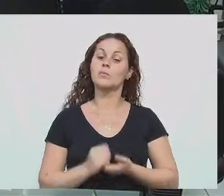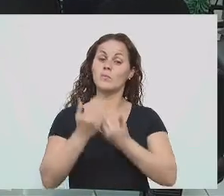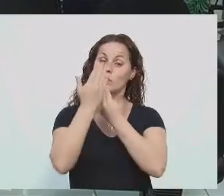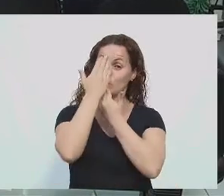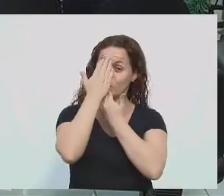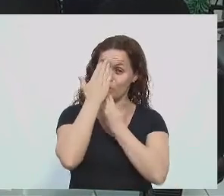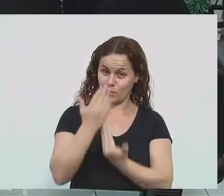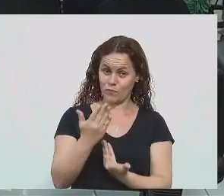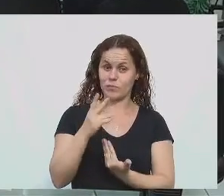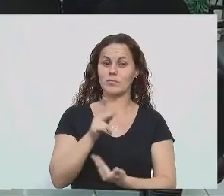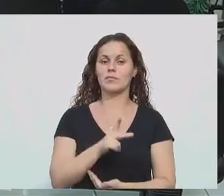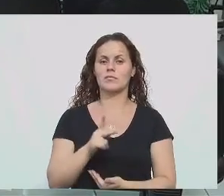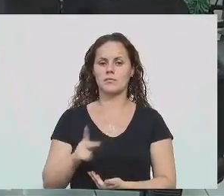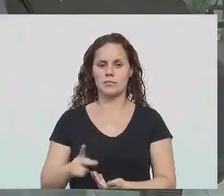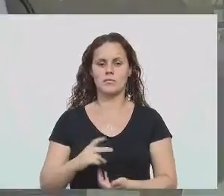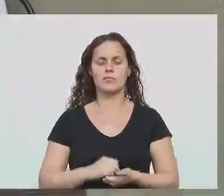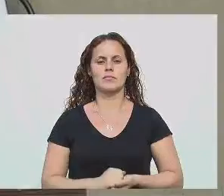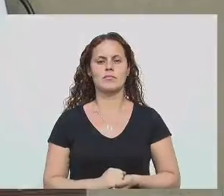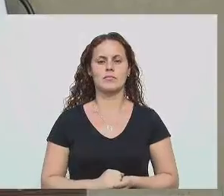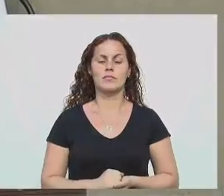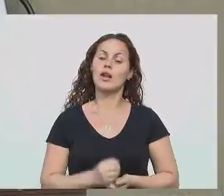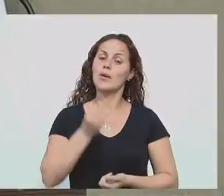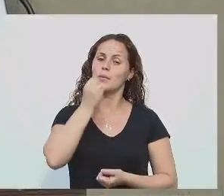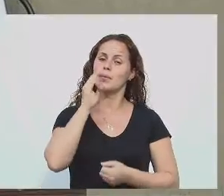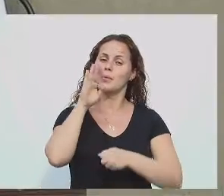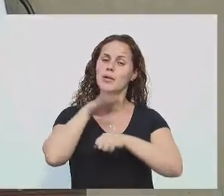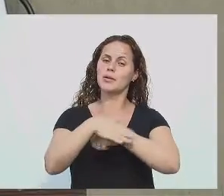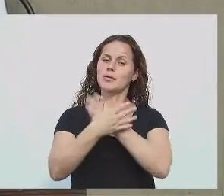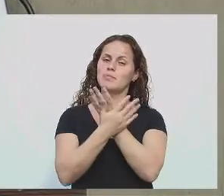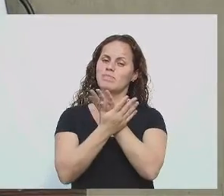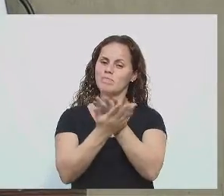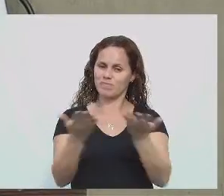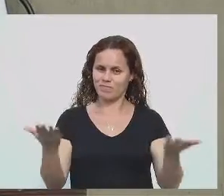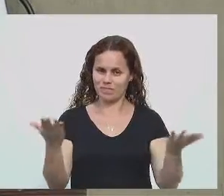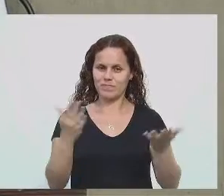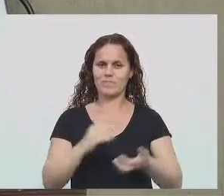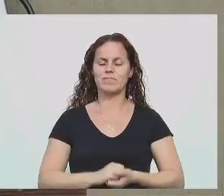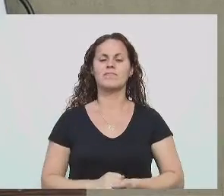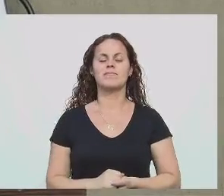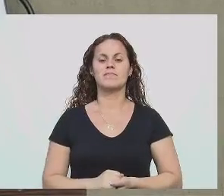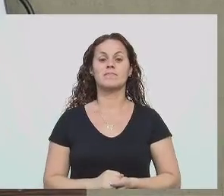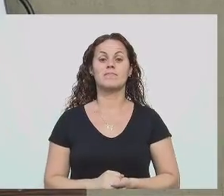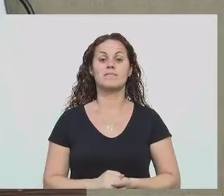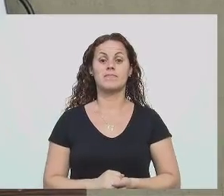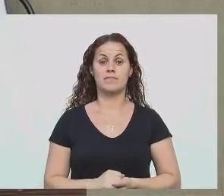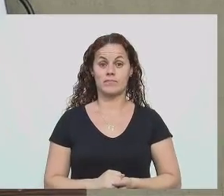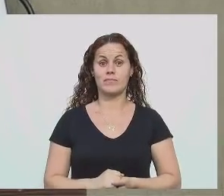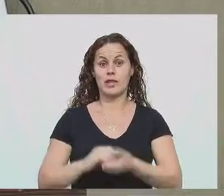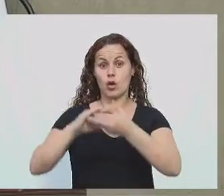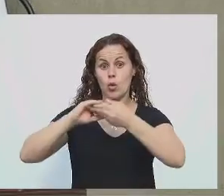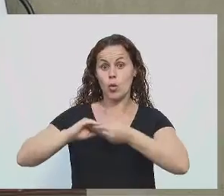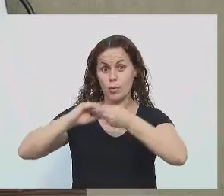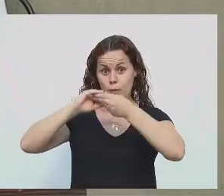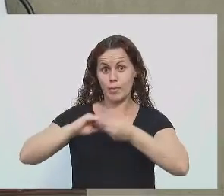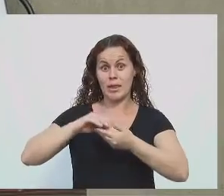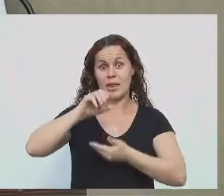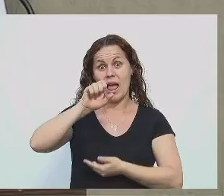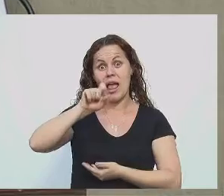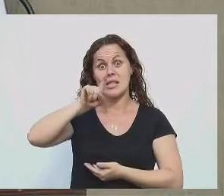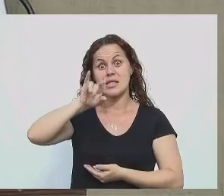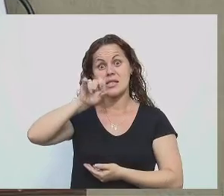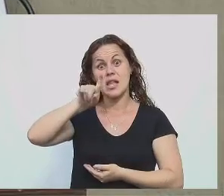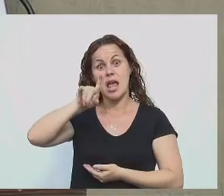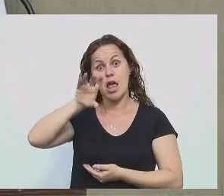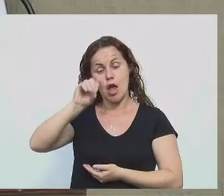Obrigado, senhor presidente. Boa noite a todos. Cumprimentar aqui o Sérgio da farmácia, vereador eleito.